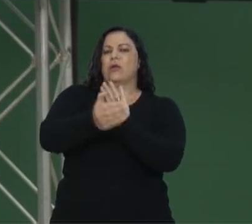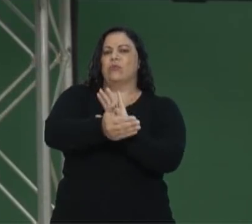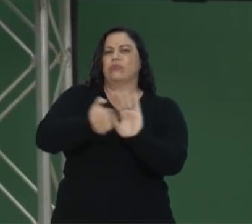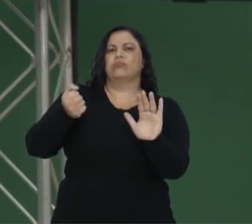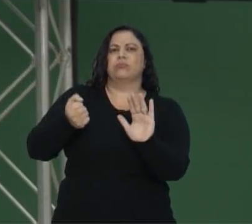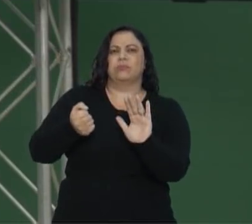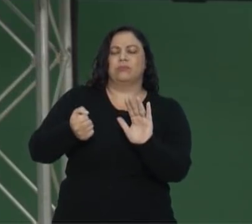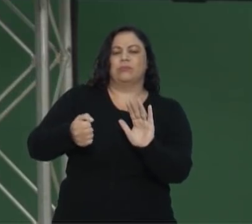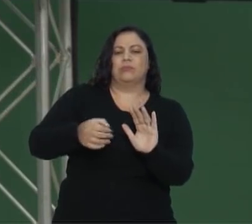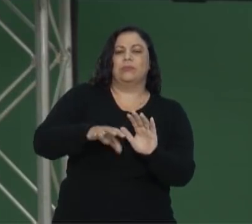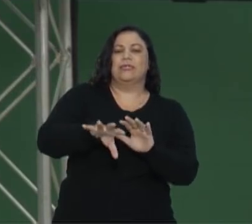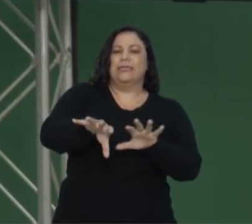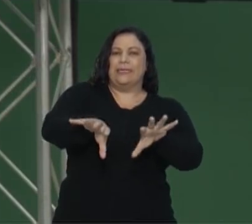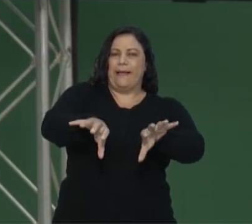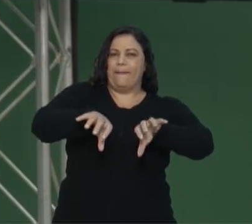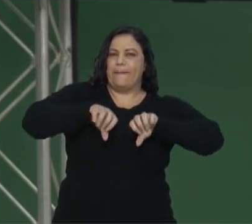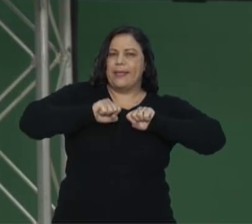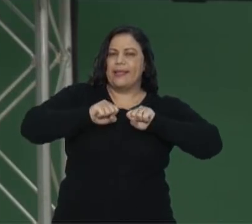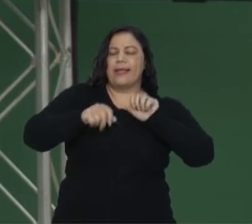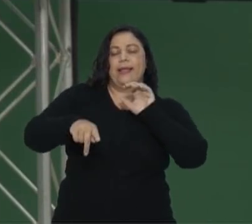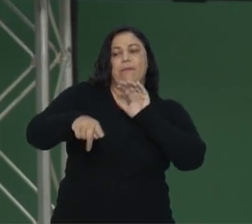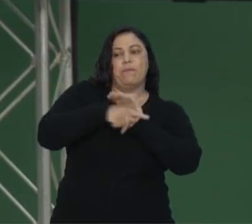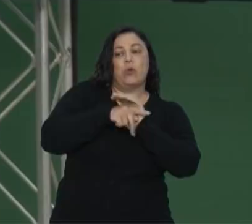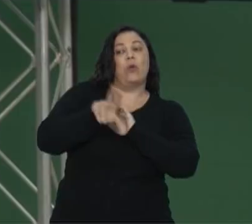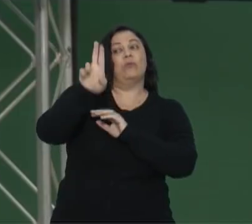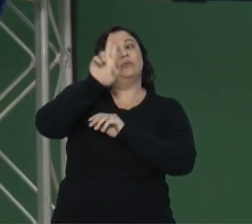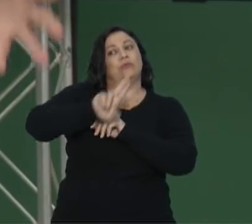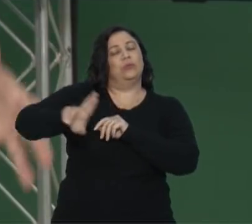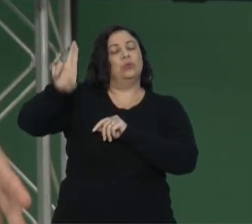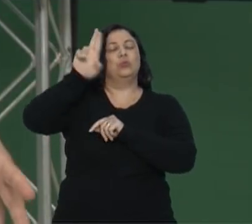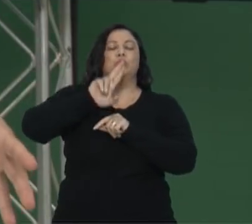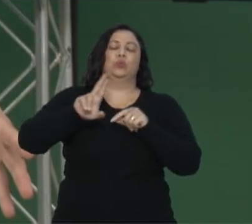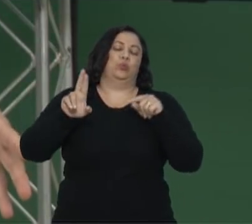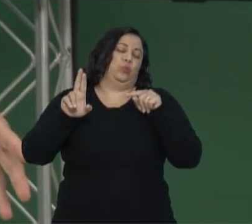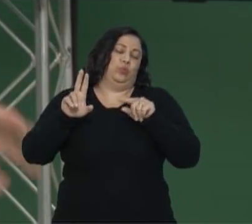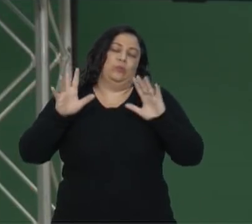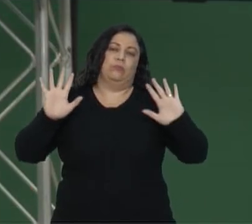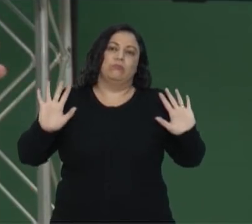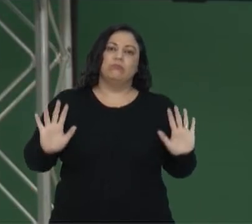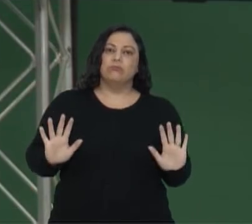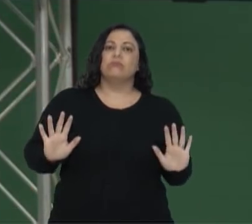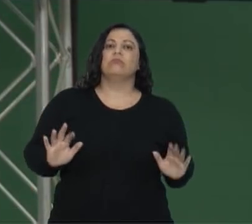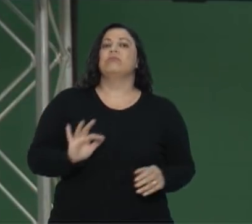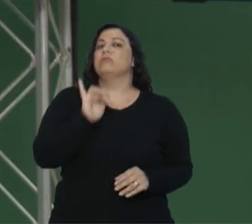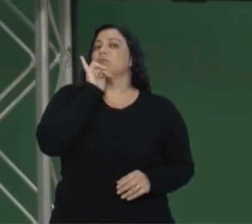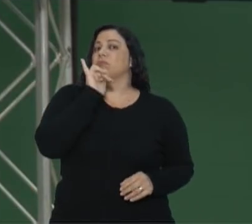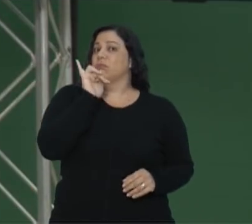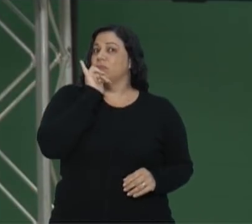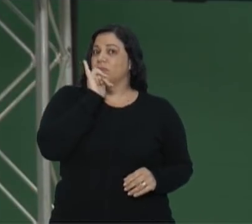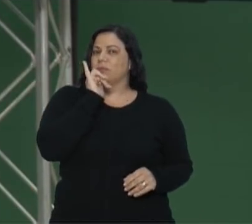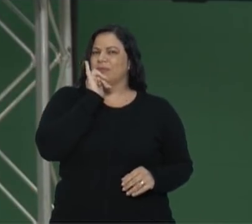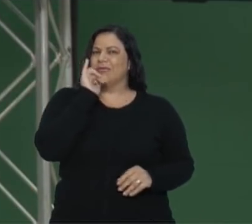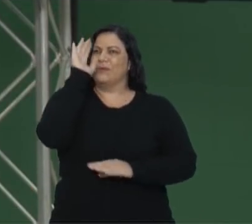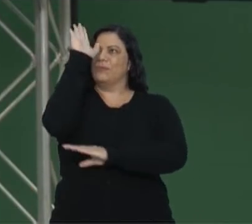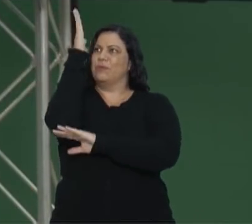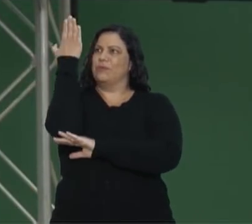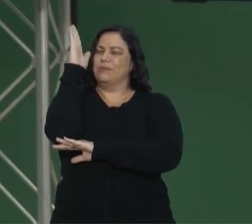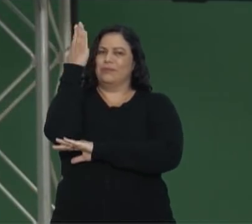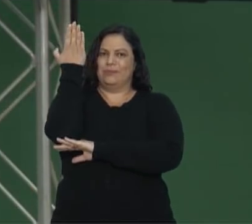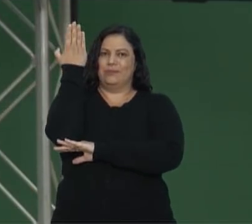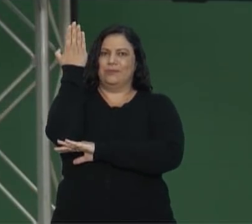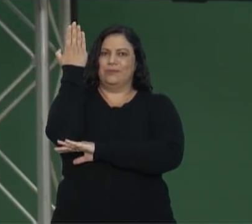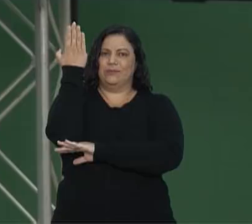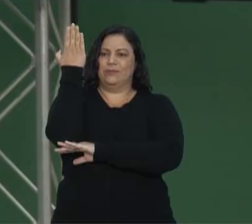da natureza e uso daquele jeito que eu retirei. Um exemplo era lá o tronco da árvore.